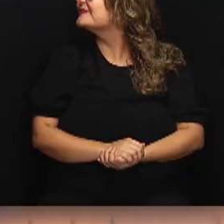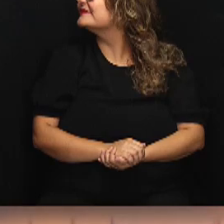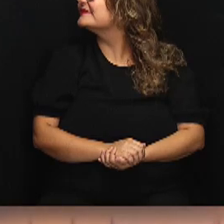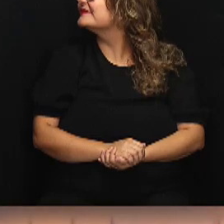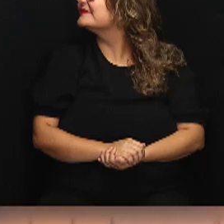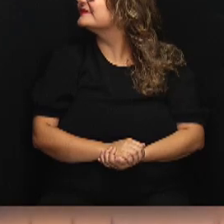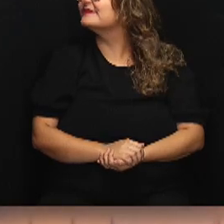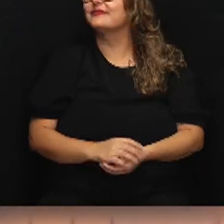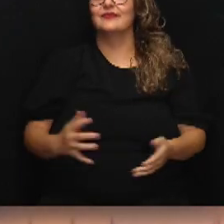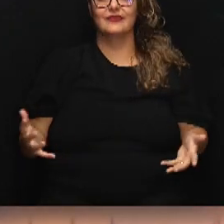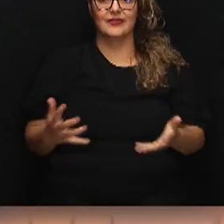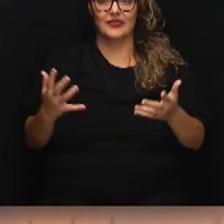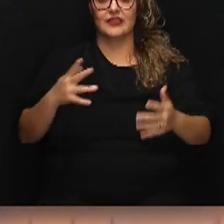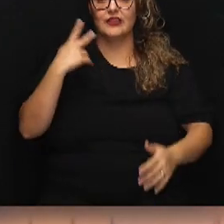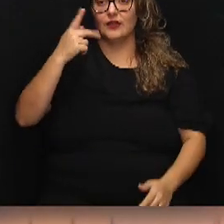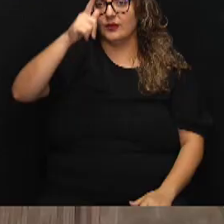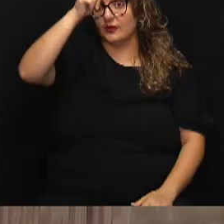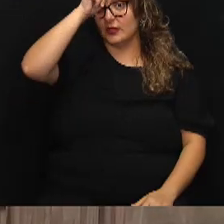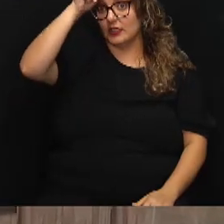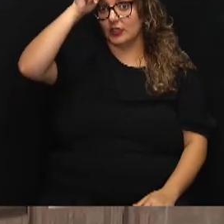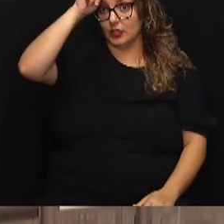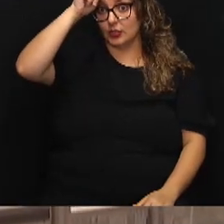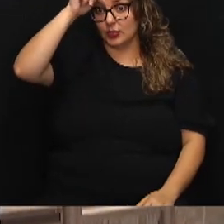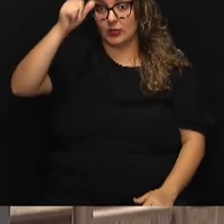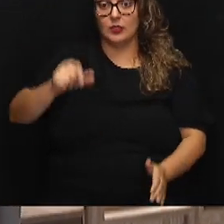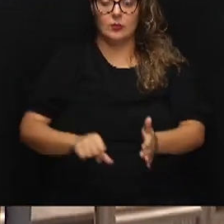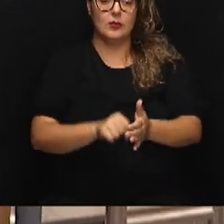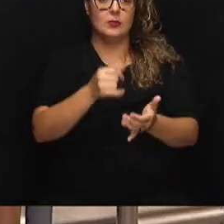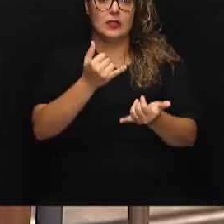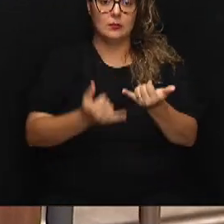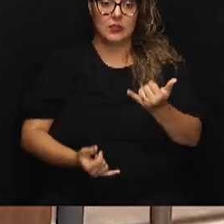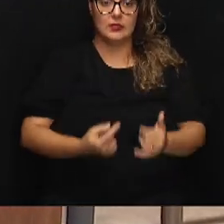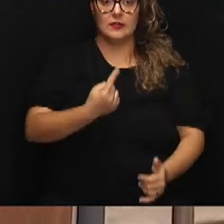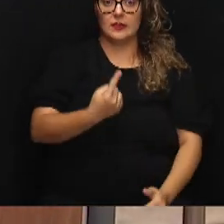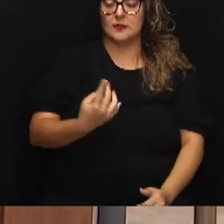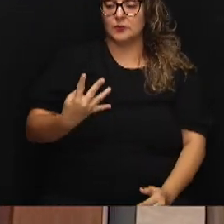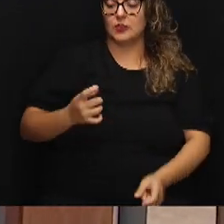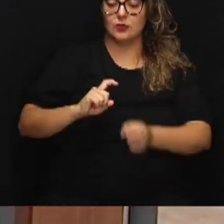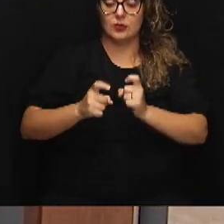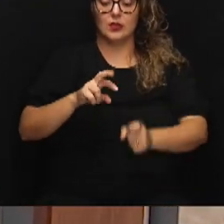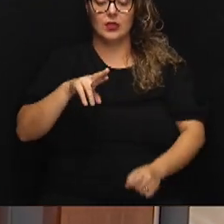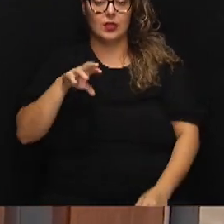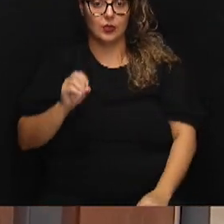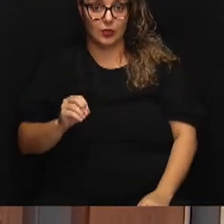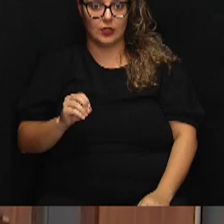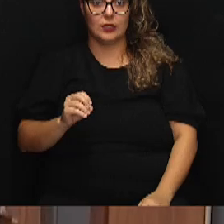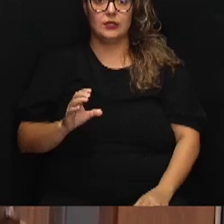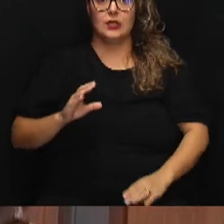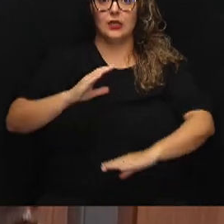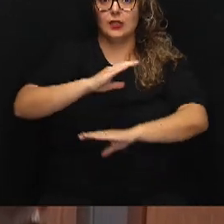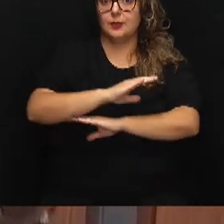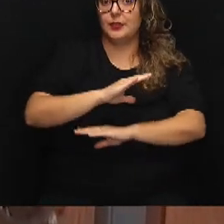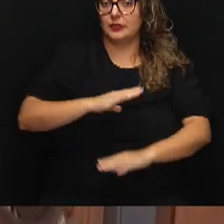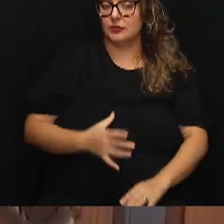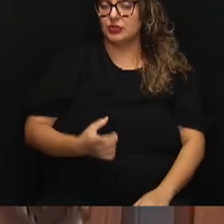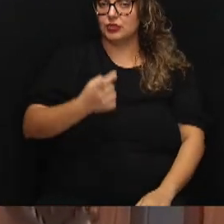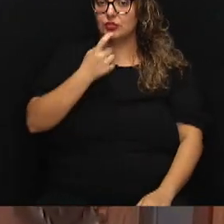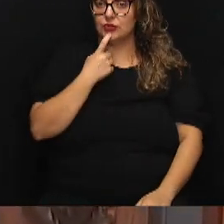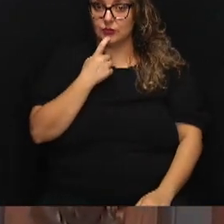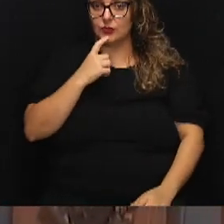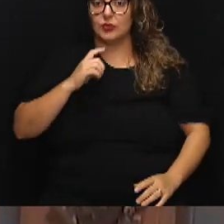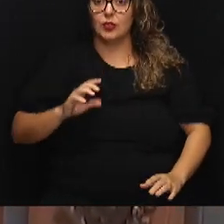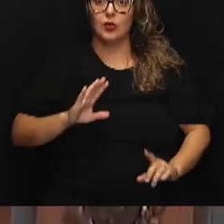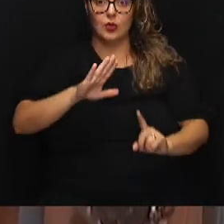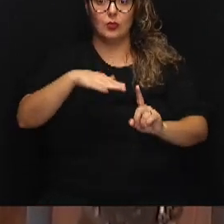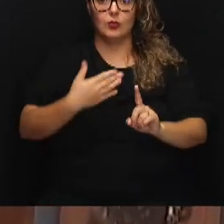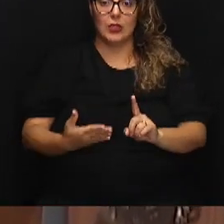Por iniciativa do vereador Gustavo Peta, a primeira parte da 14ª reunião ordinária da Câmara Municipal de Campinas